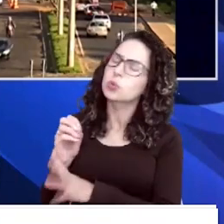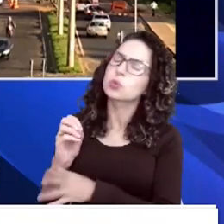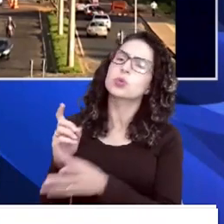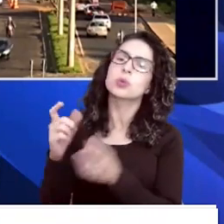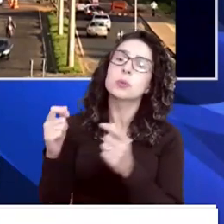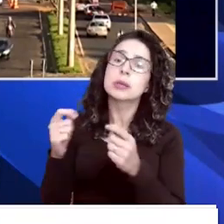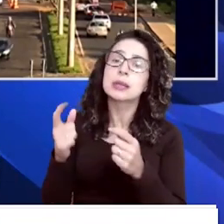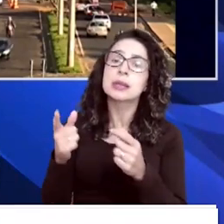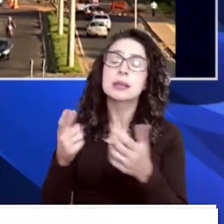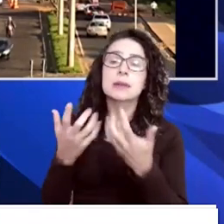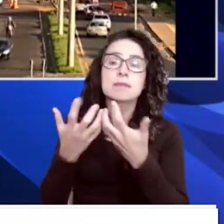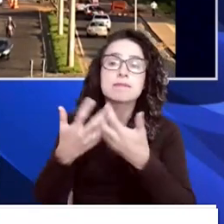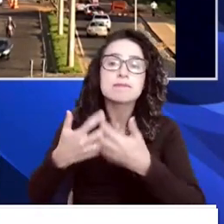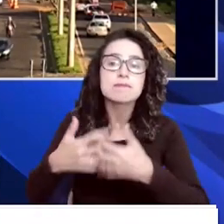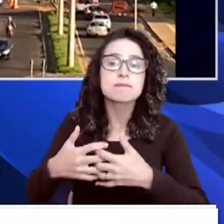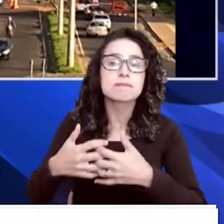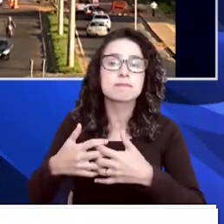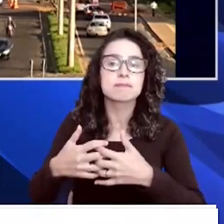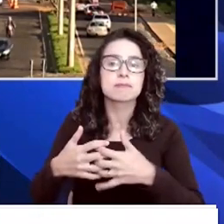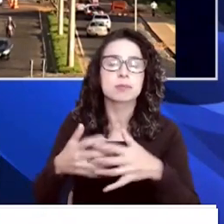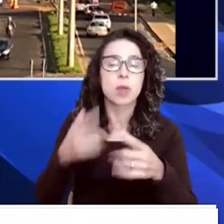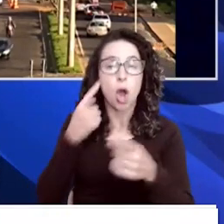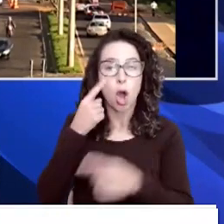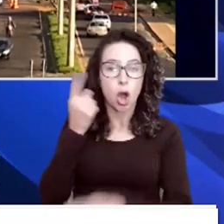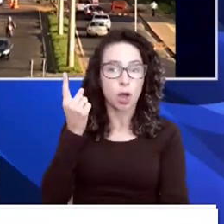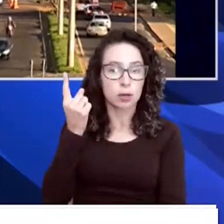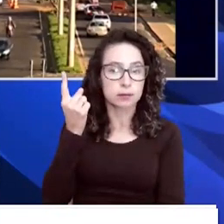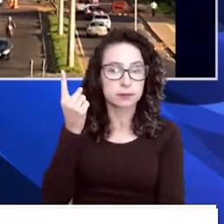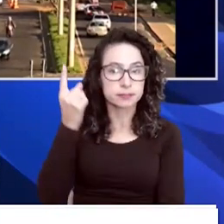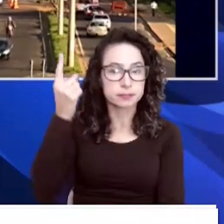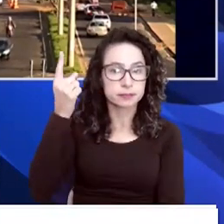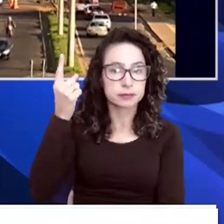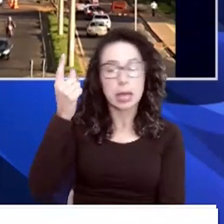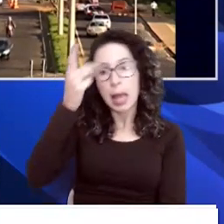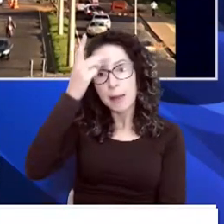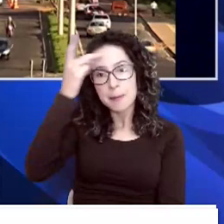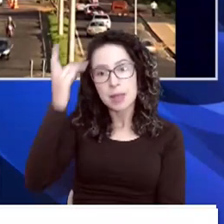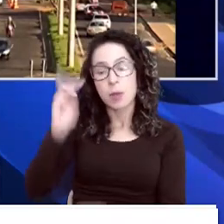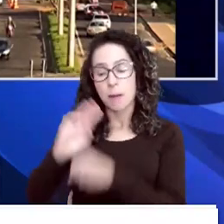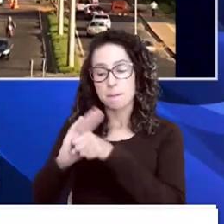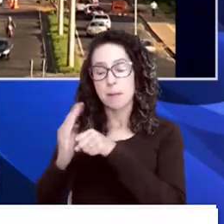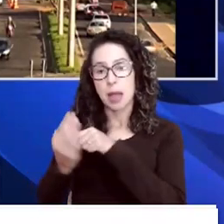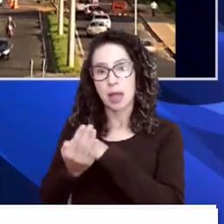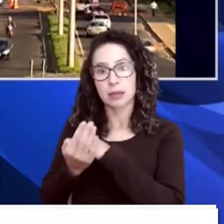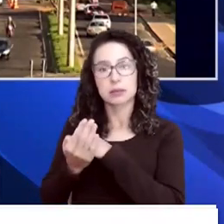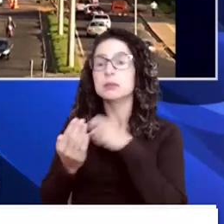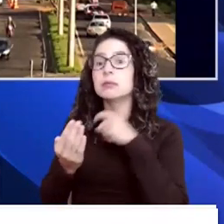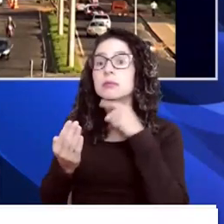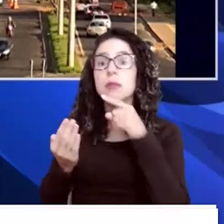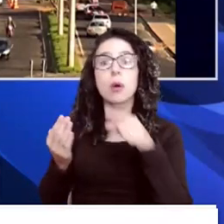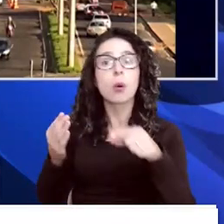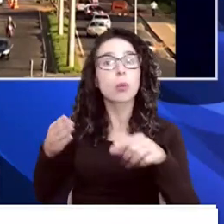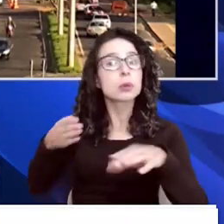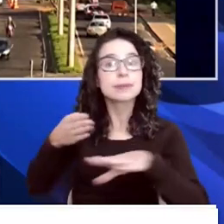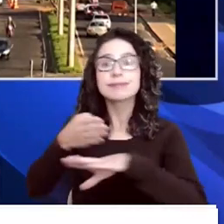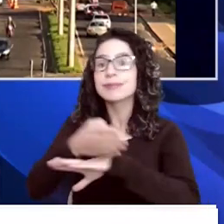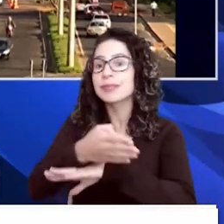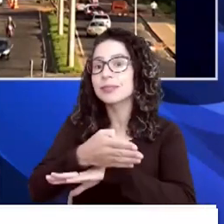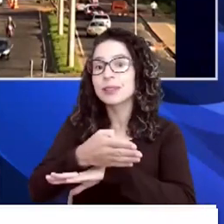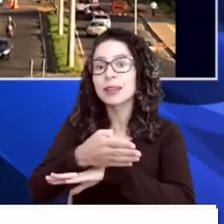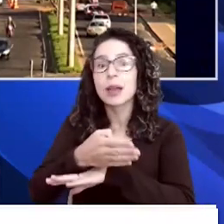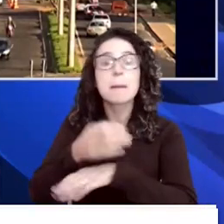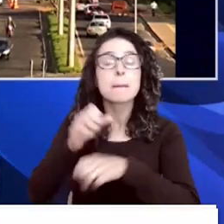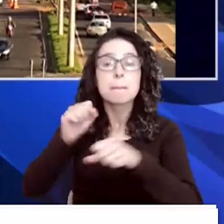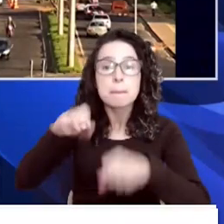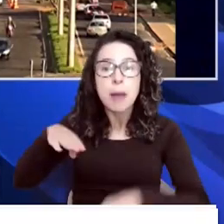sincronizar. Ali, ó, a pessoa que vem do bairro, ela não consegue atravessar, para ali, para e